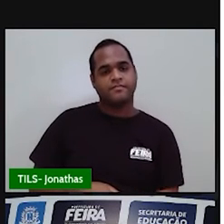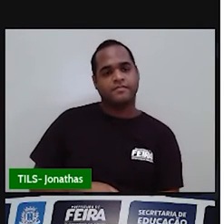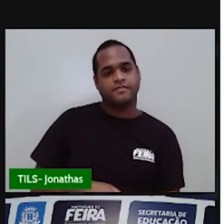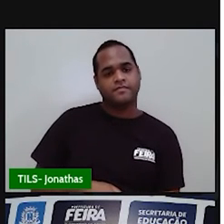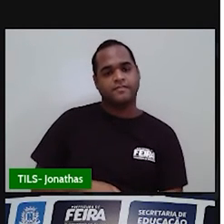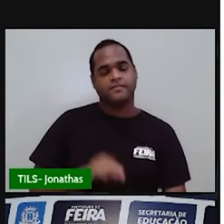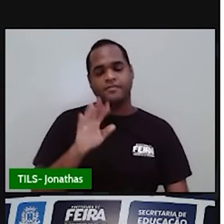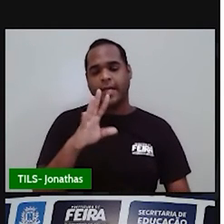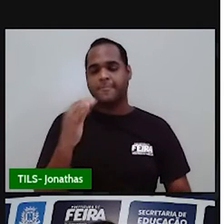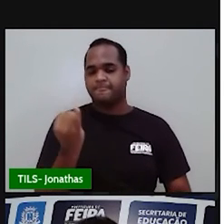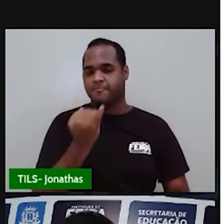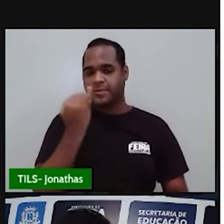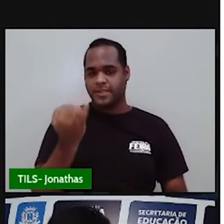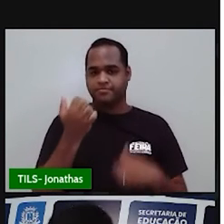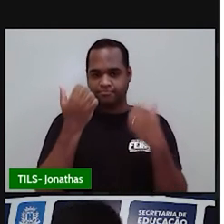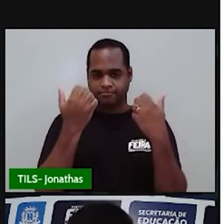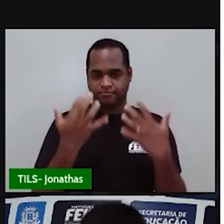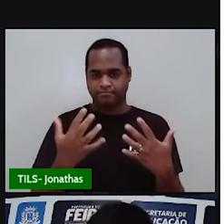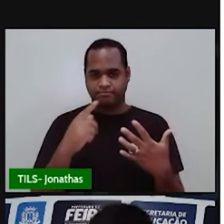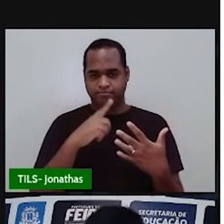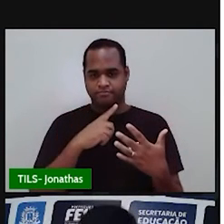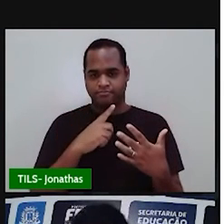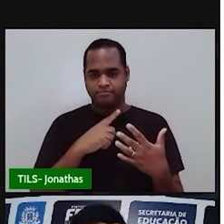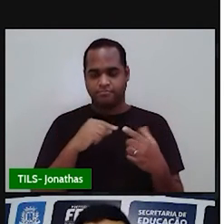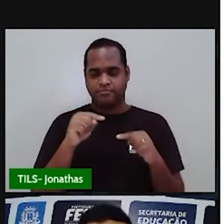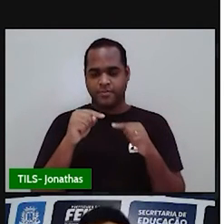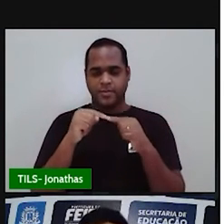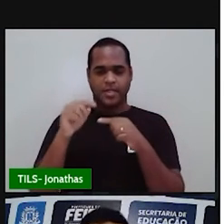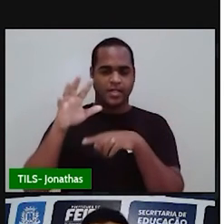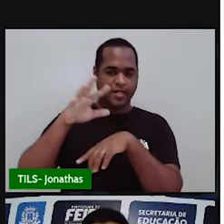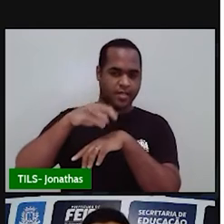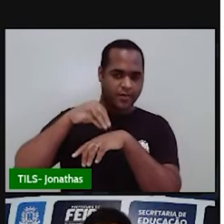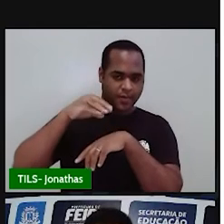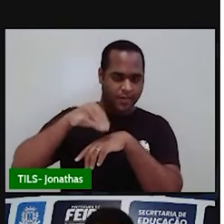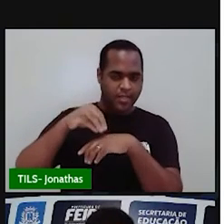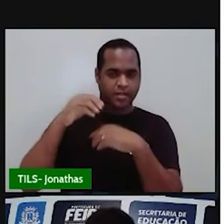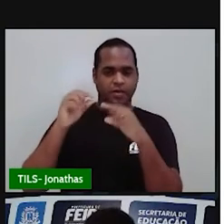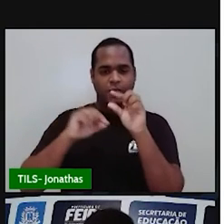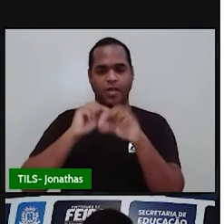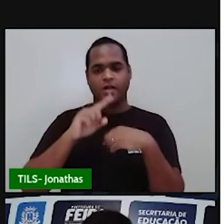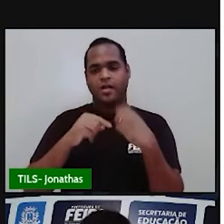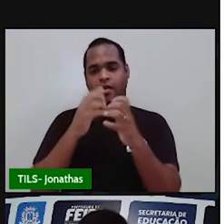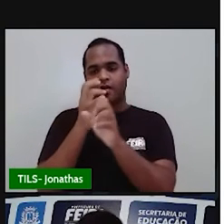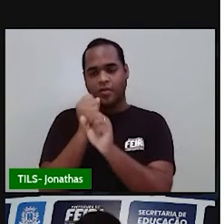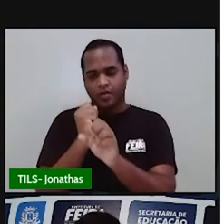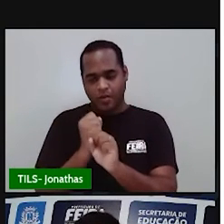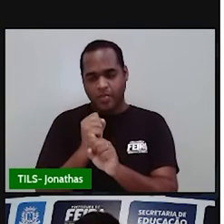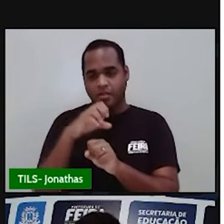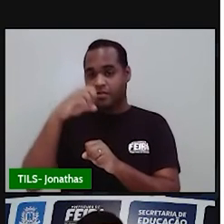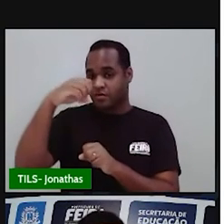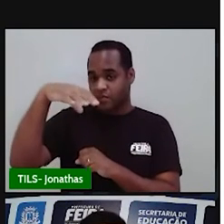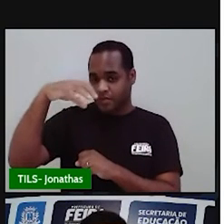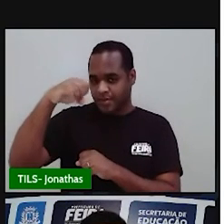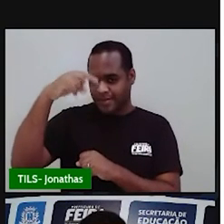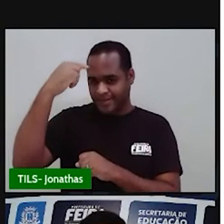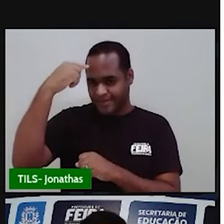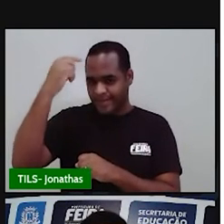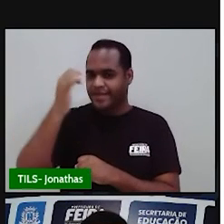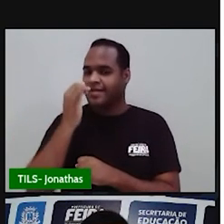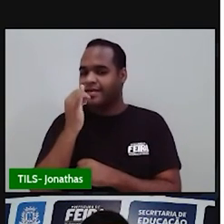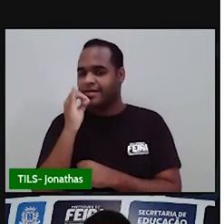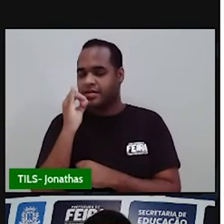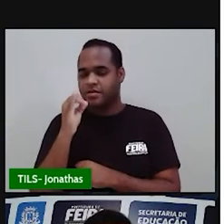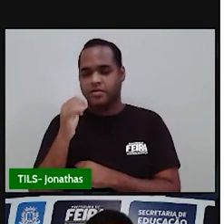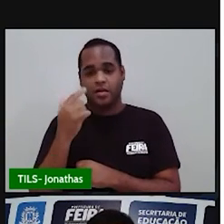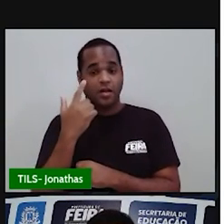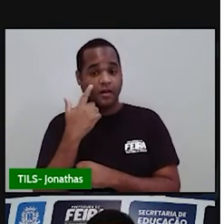Mas tem um detalhe aí interessante. Quando a gente pega a nossa conta de luz, a gente vai ver